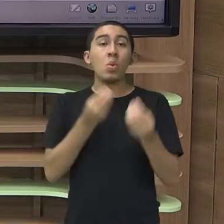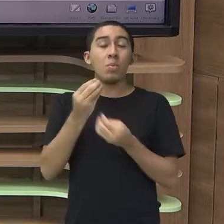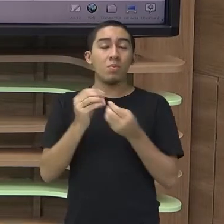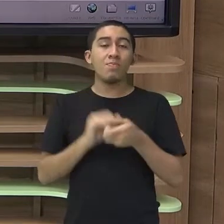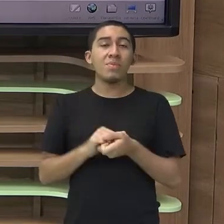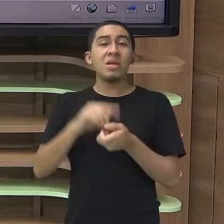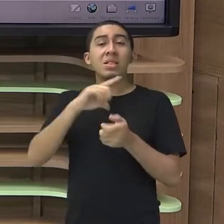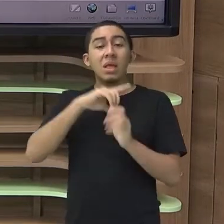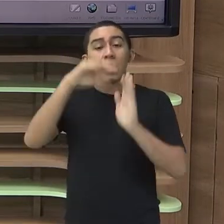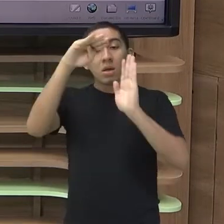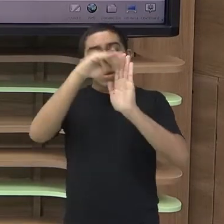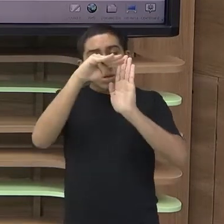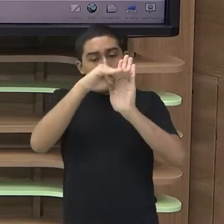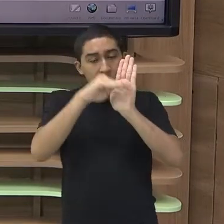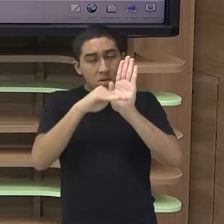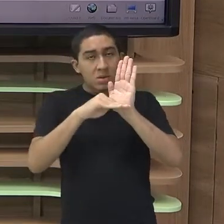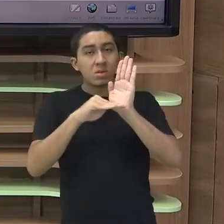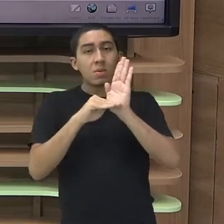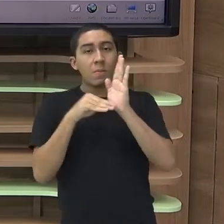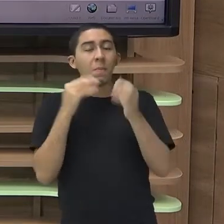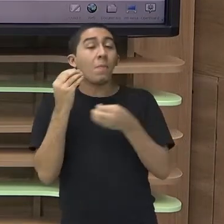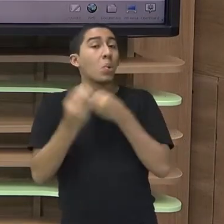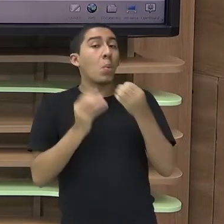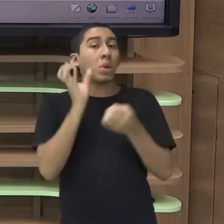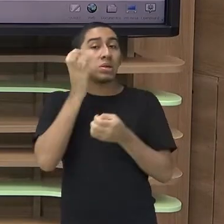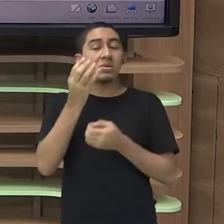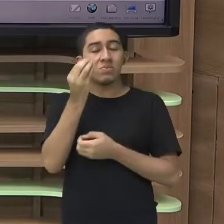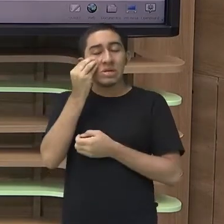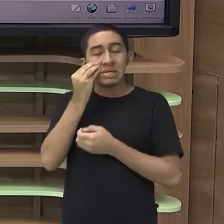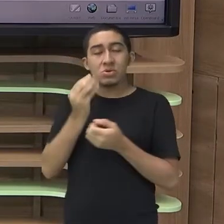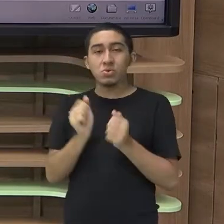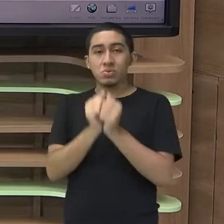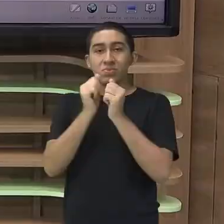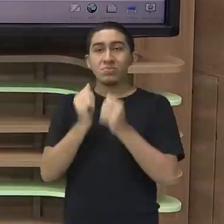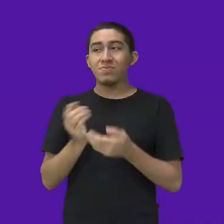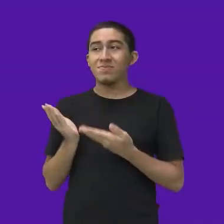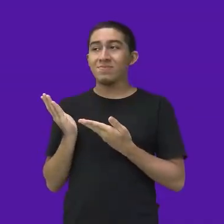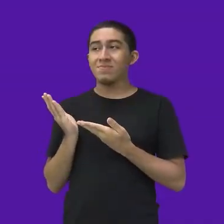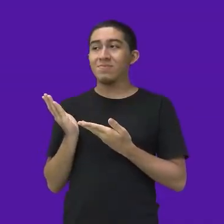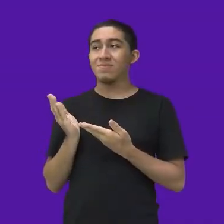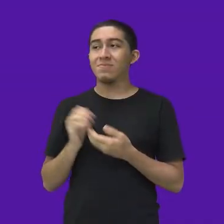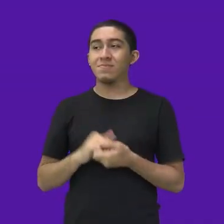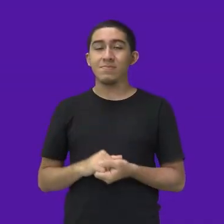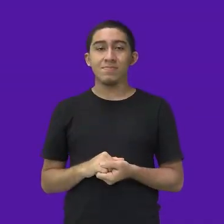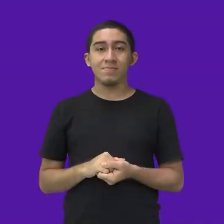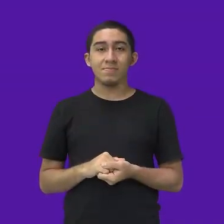tem classificações, tem formas diferentes. Acompanhe comigo nesse vídeo.